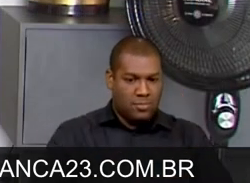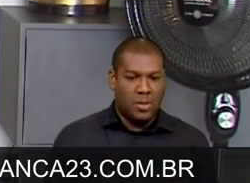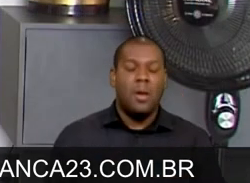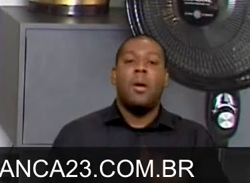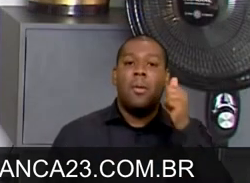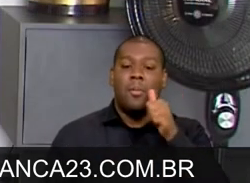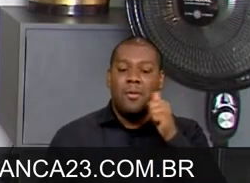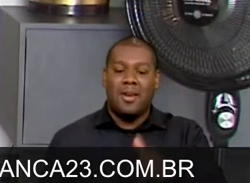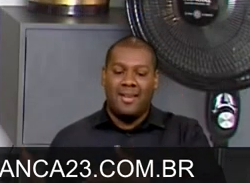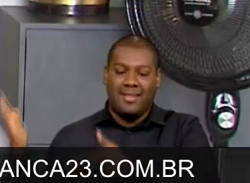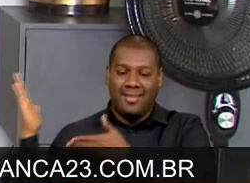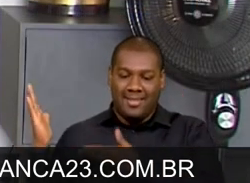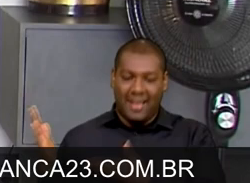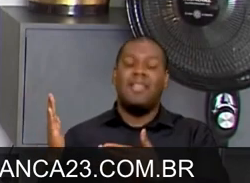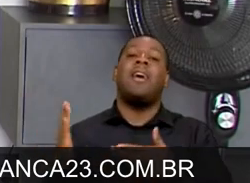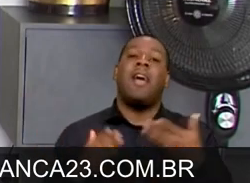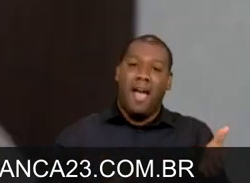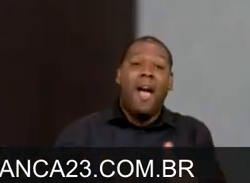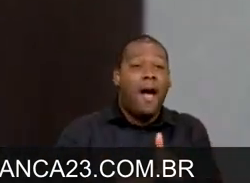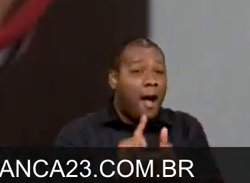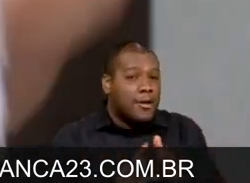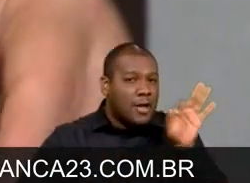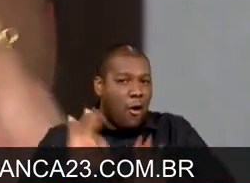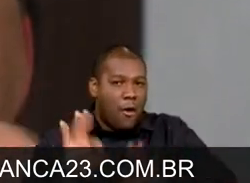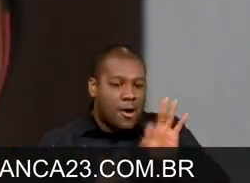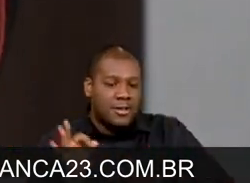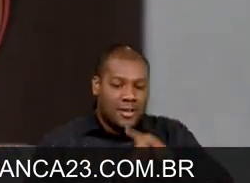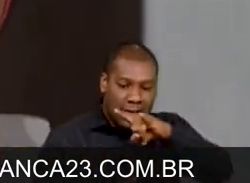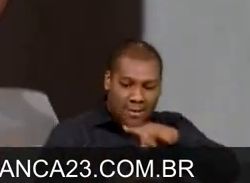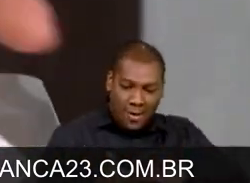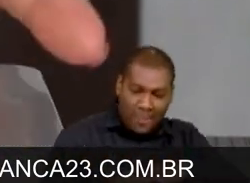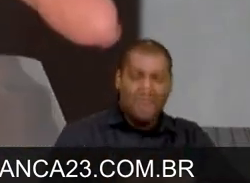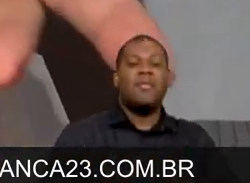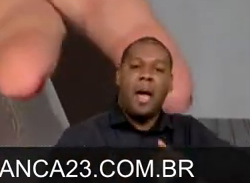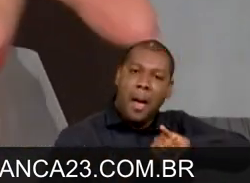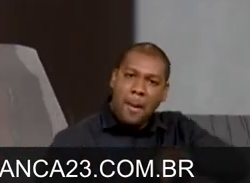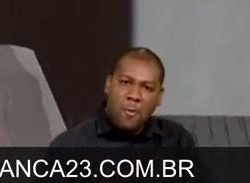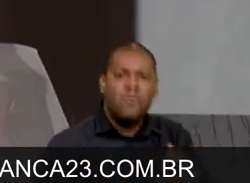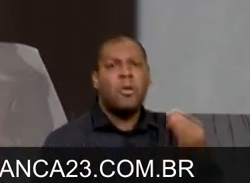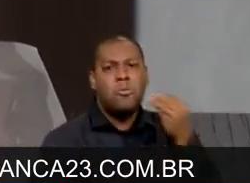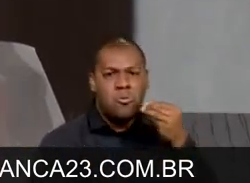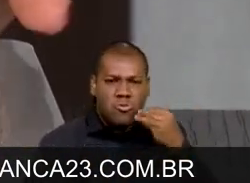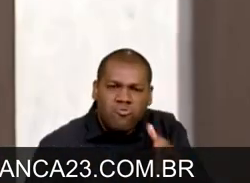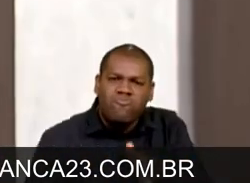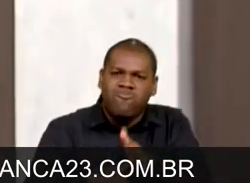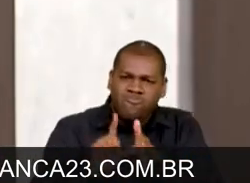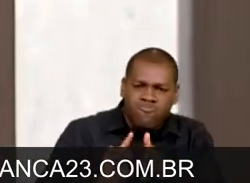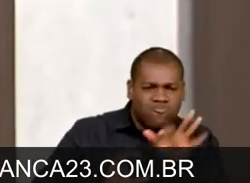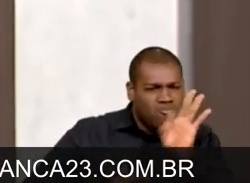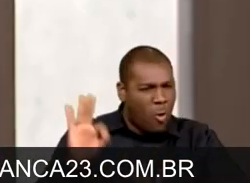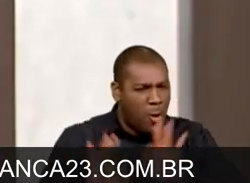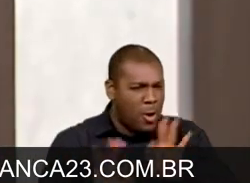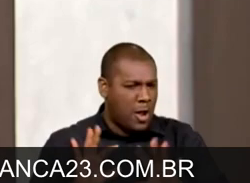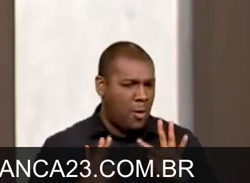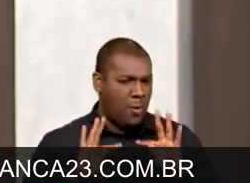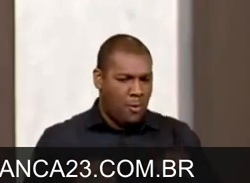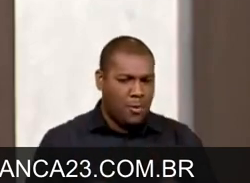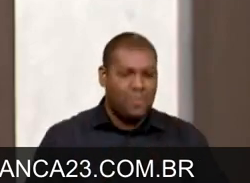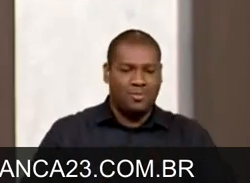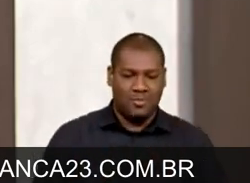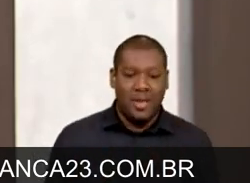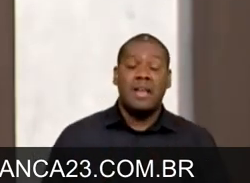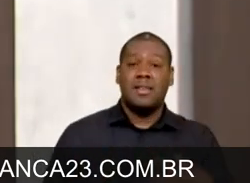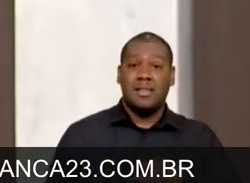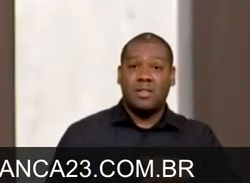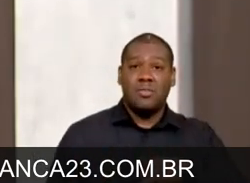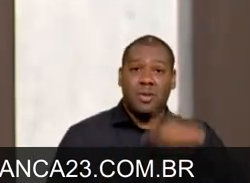entregar a declaração logo nos primeiros dias, por isso não perde tempo e já deixa tudo organizado. Um alívio, né? Porque se você